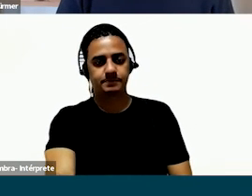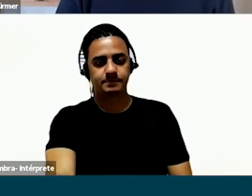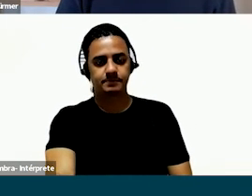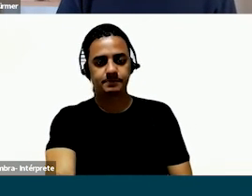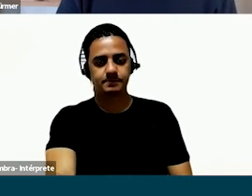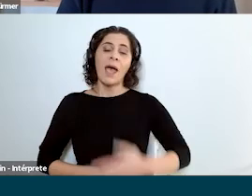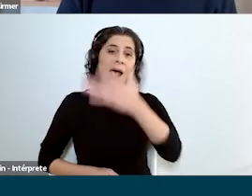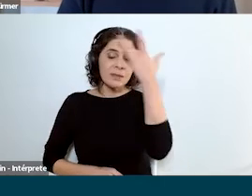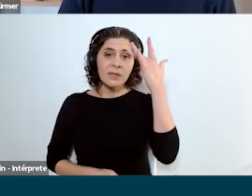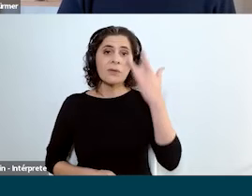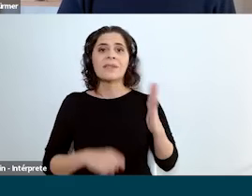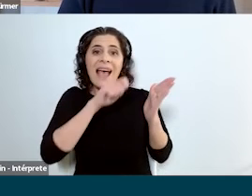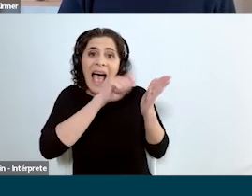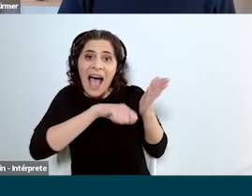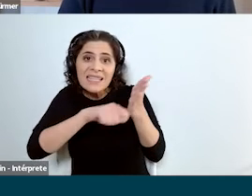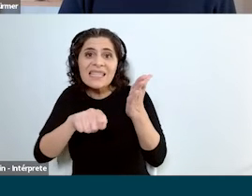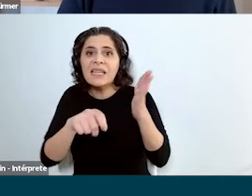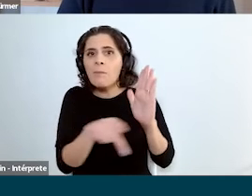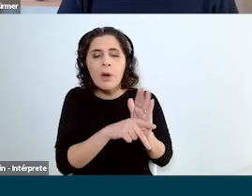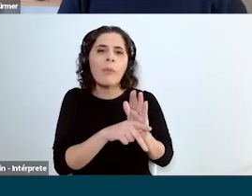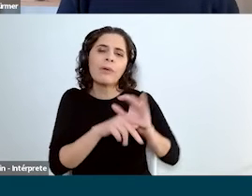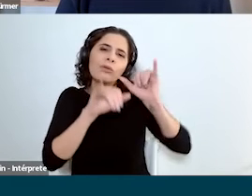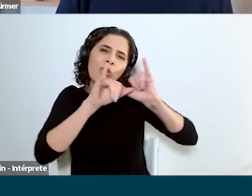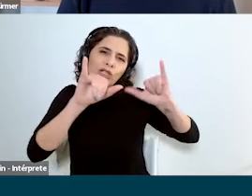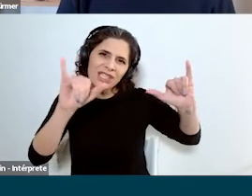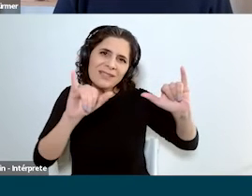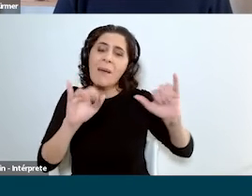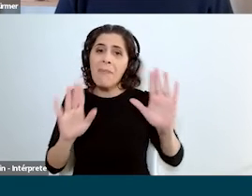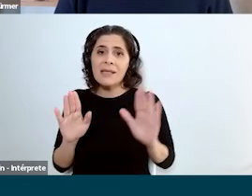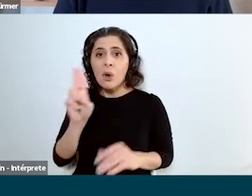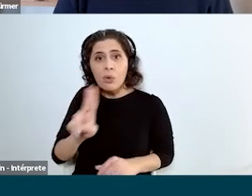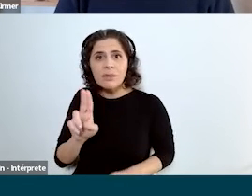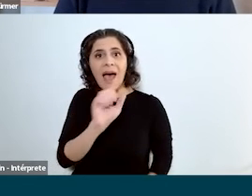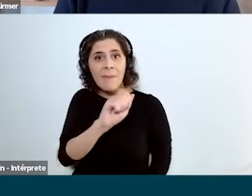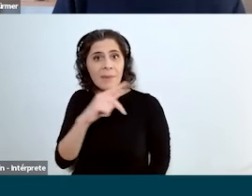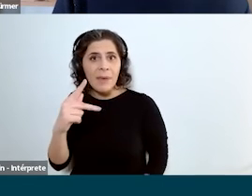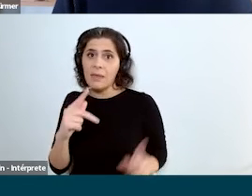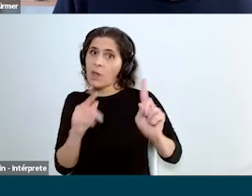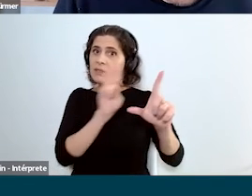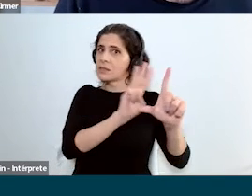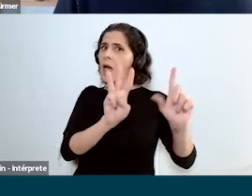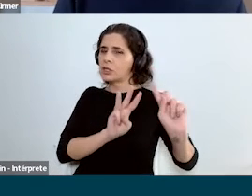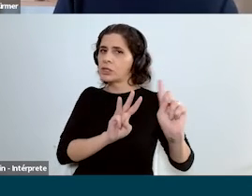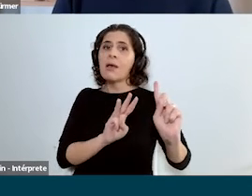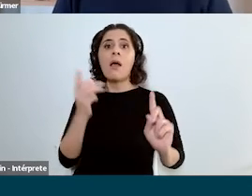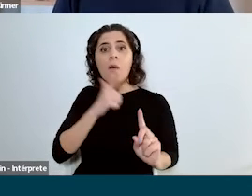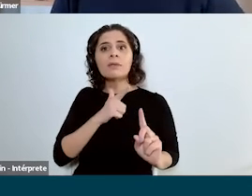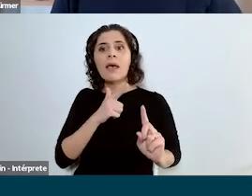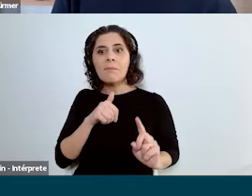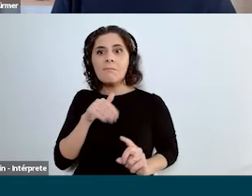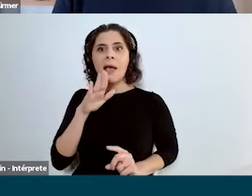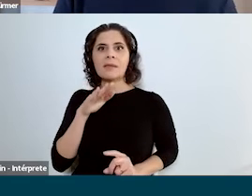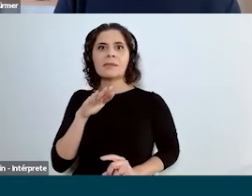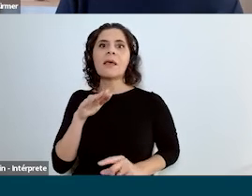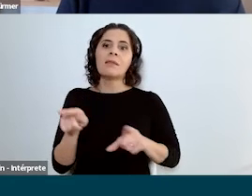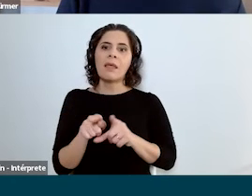quem assinava newsletter e consumia conteúdo pelo aplicativo e não pelo site tinha uma frequência de uso muito mais alta, mais de 3 vezes maior, às vezes